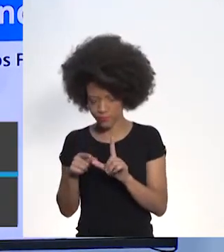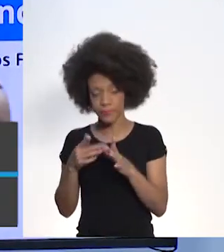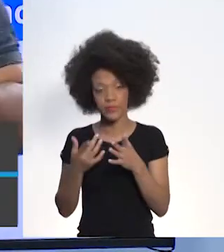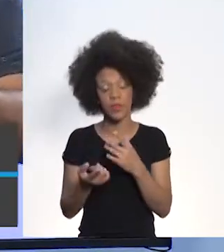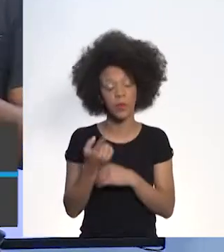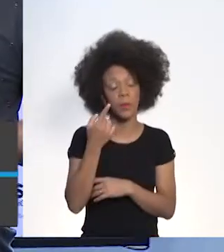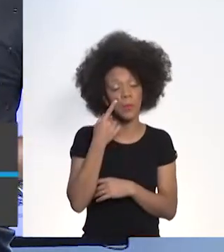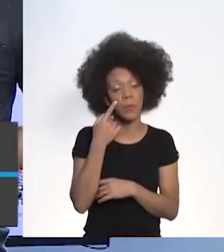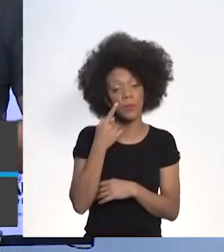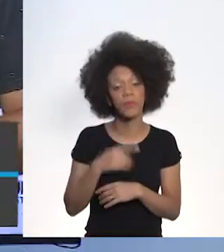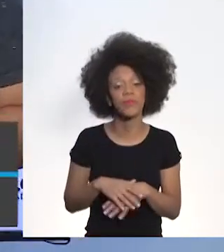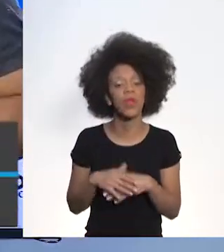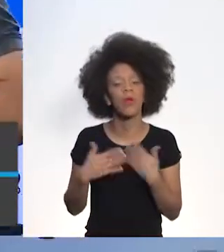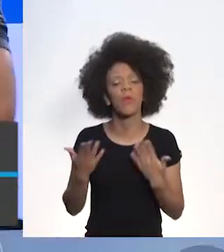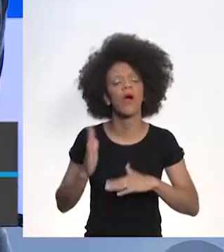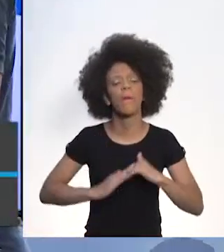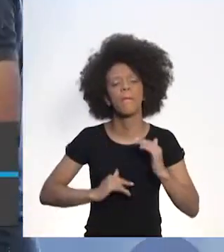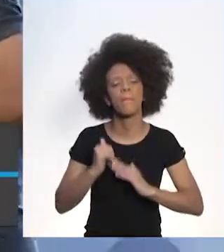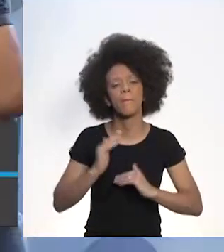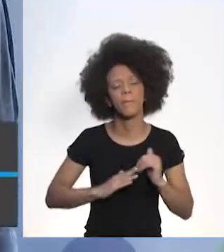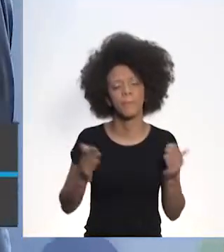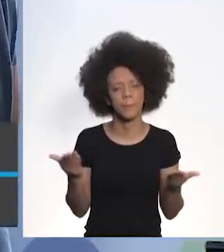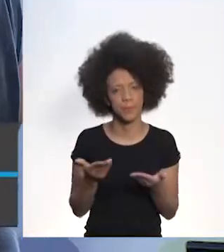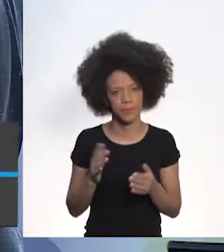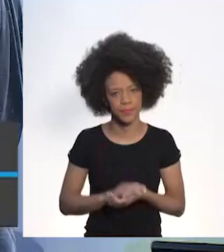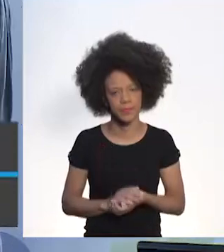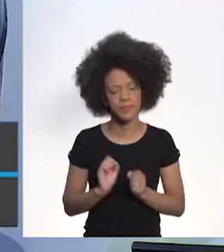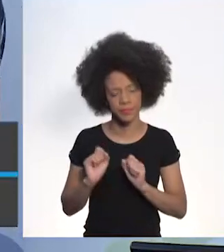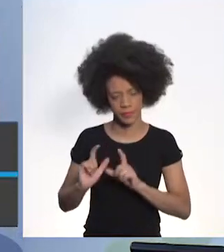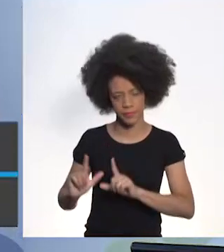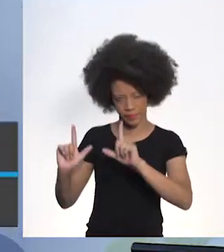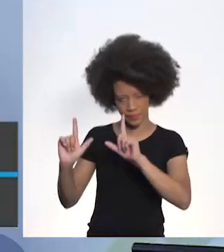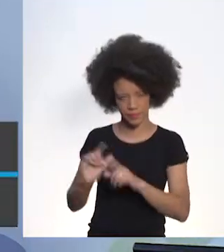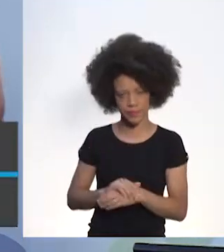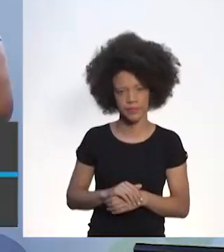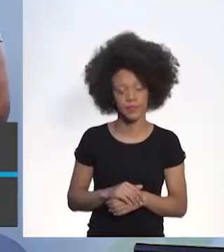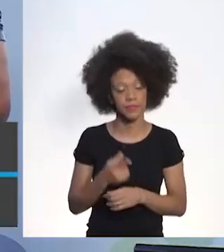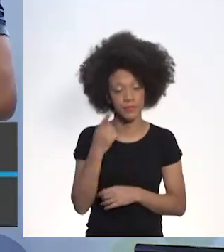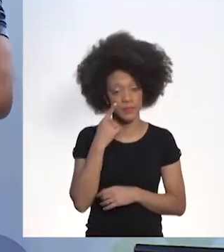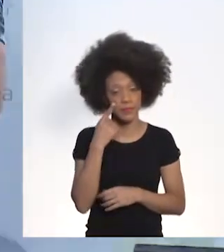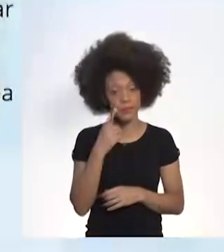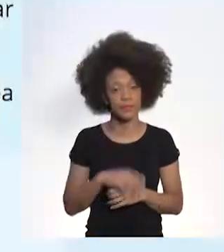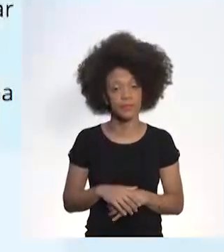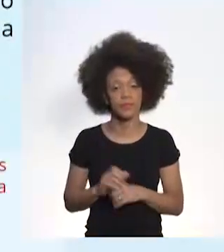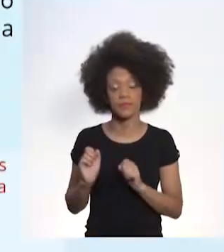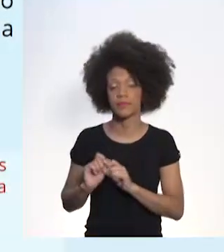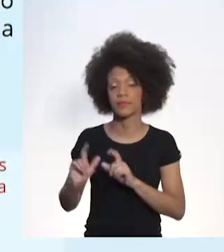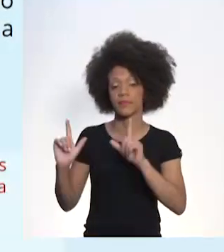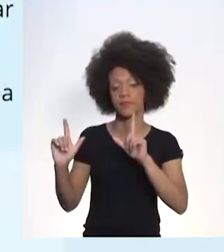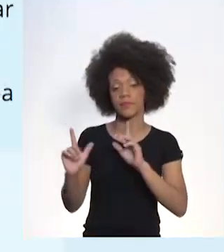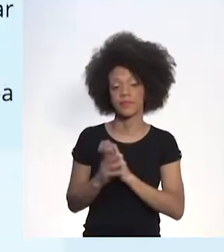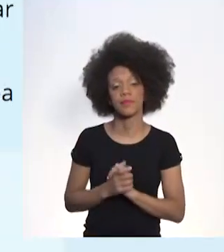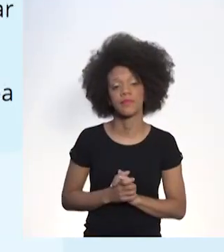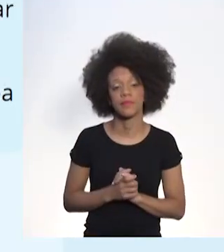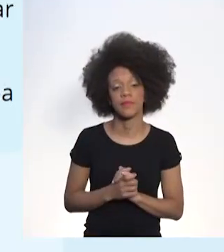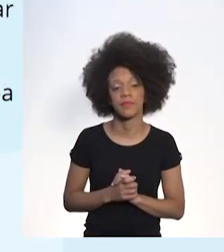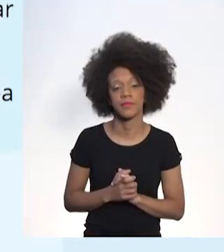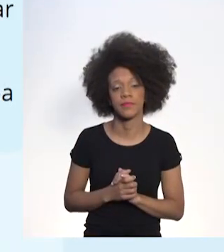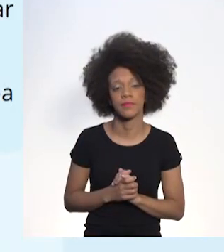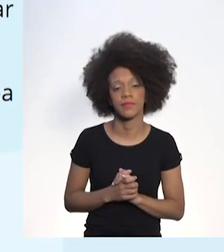mostrar aí qual a nossa habilidade de hoje. Pode colocar para a gente, direção? Olha lá, na telinha aí, ó.